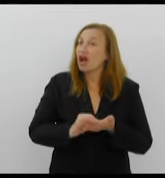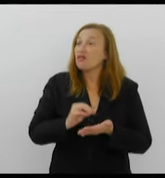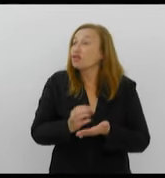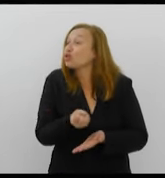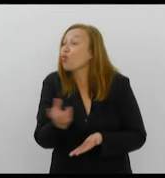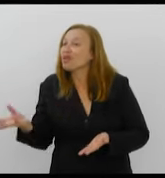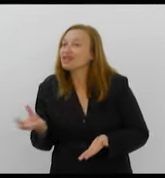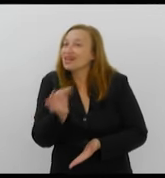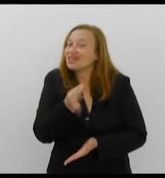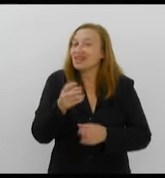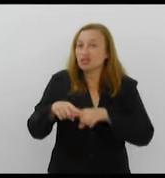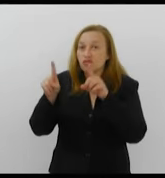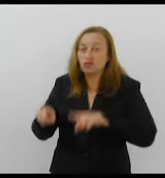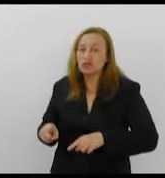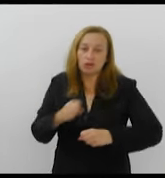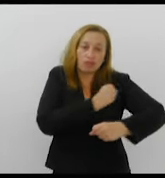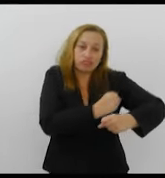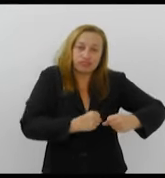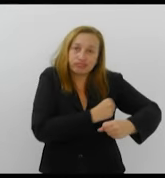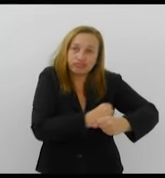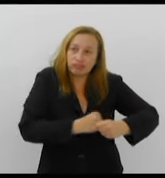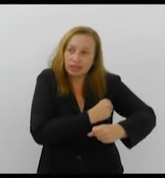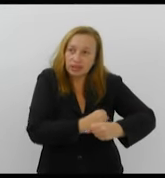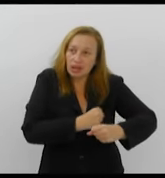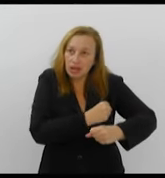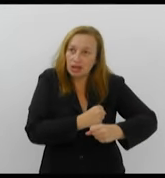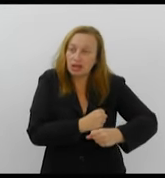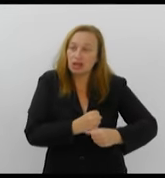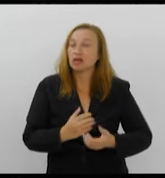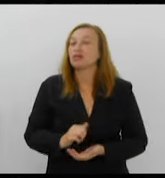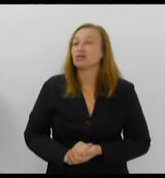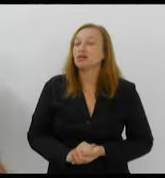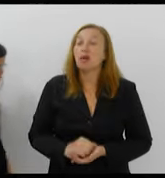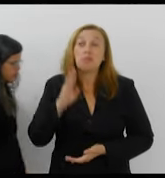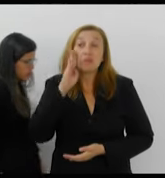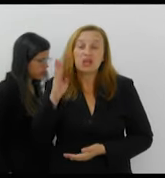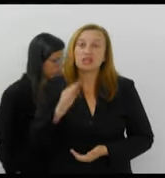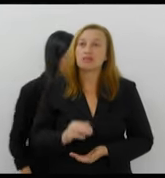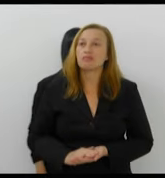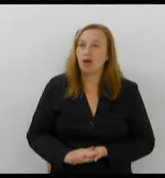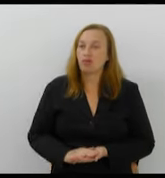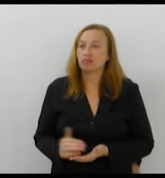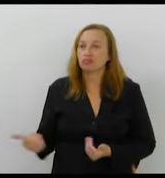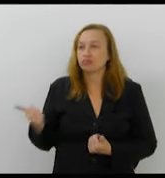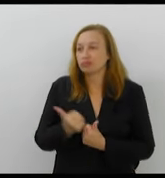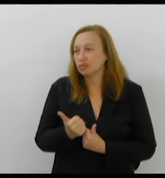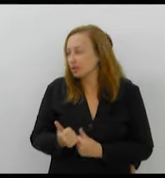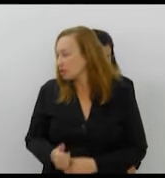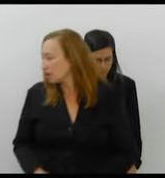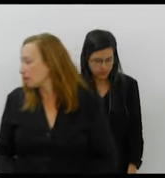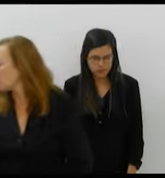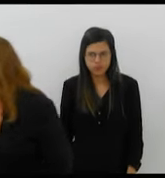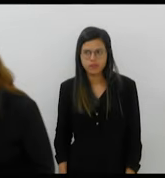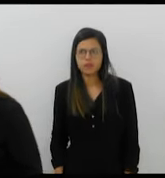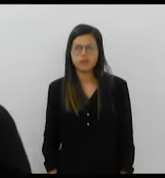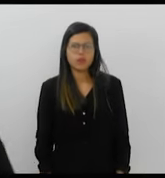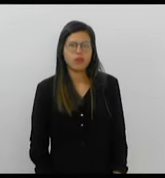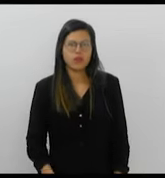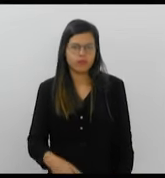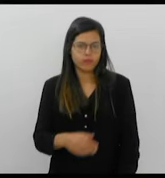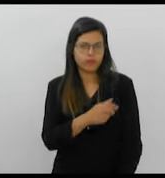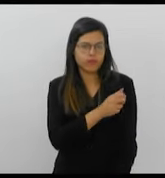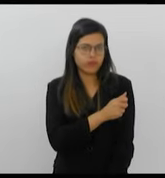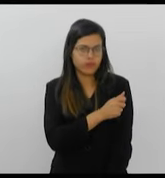quantidade suficiente de merendeira nega um item fundamental para os alunos e para as alunas, a alimentação.